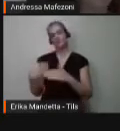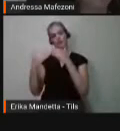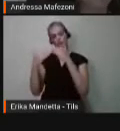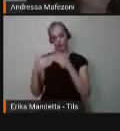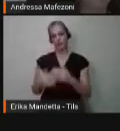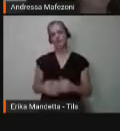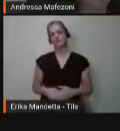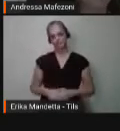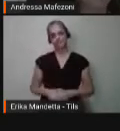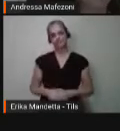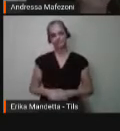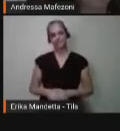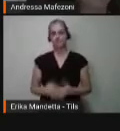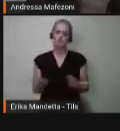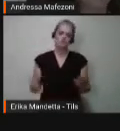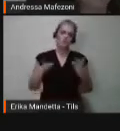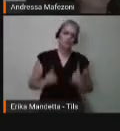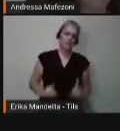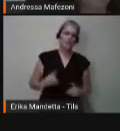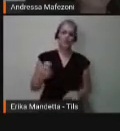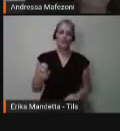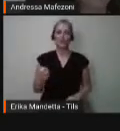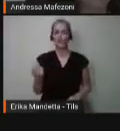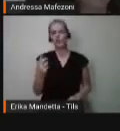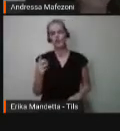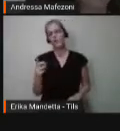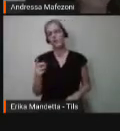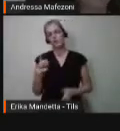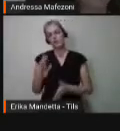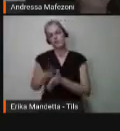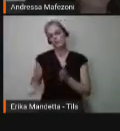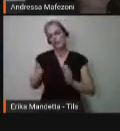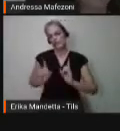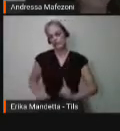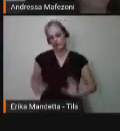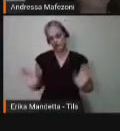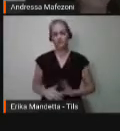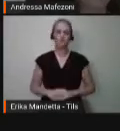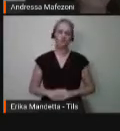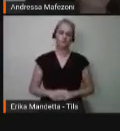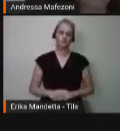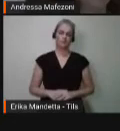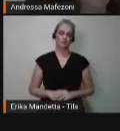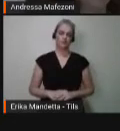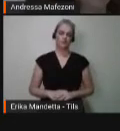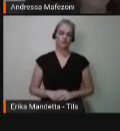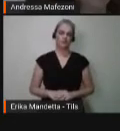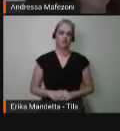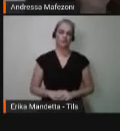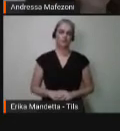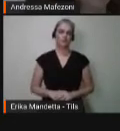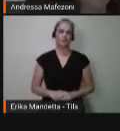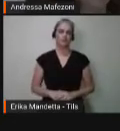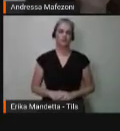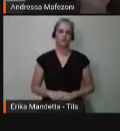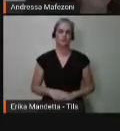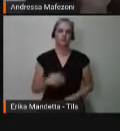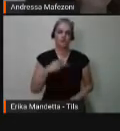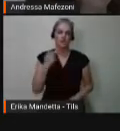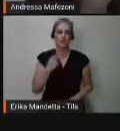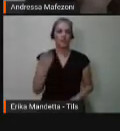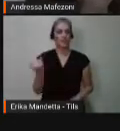com deficiência ou sem deficiência. Quando a gente diz que é muito importante esse envolvimento e